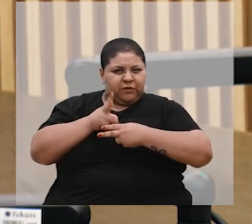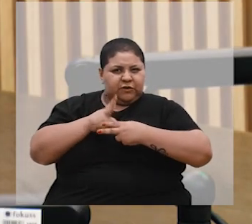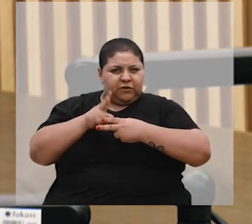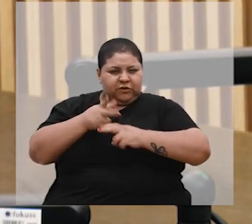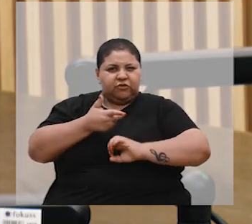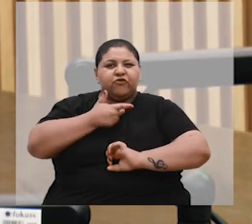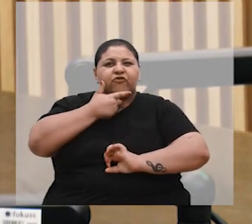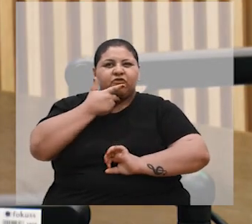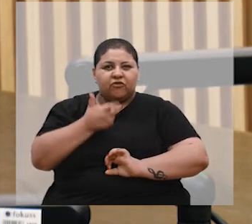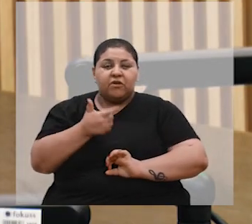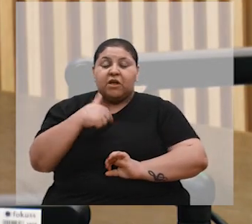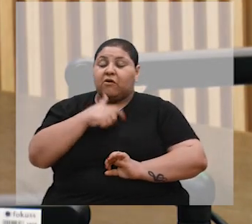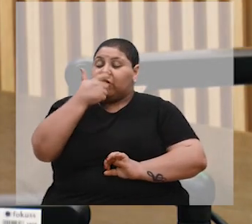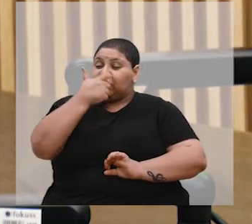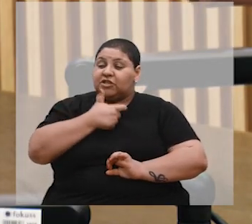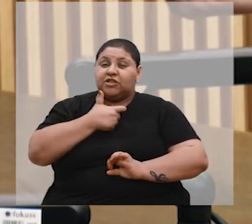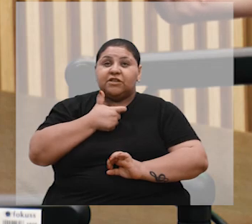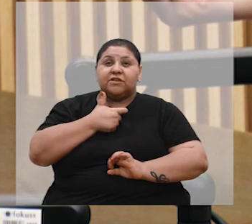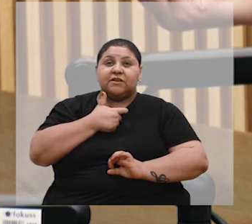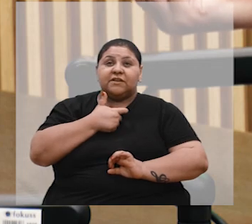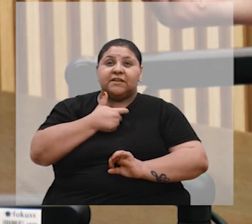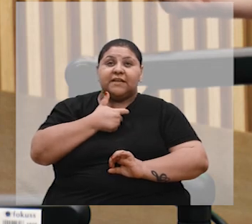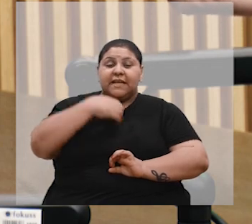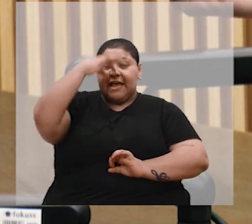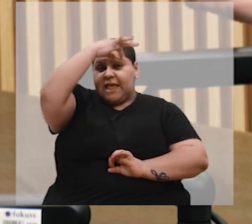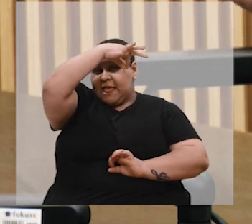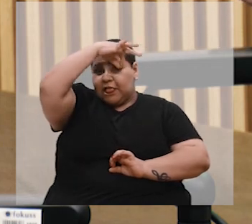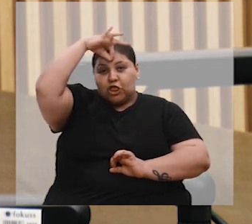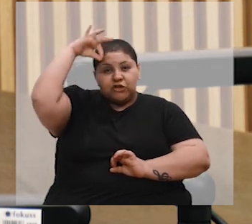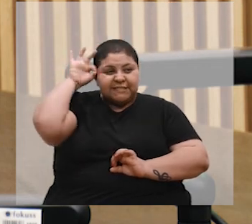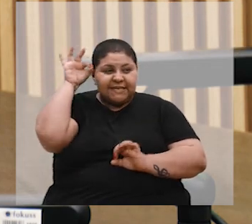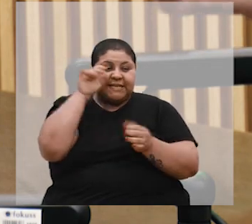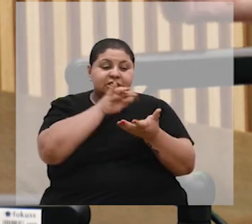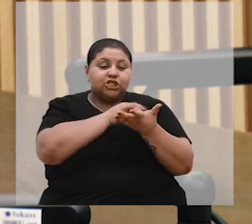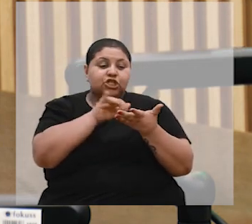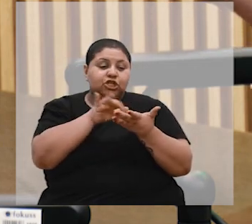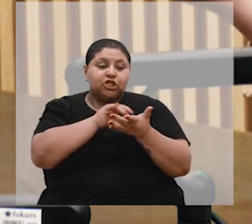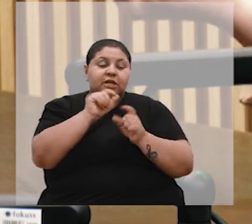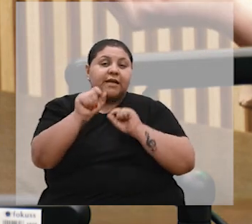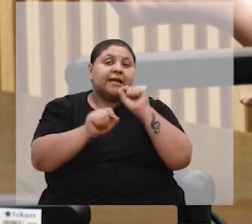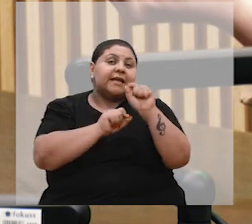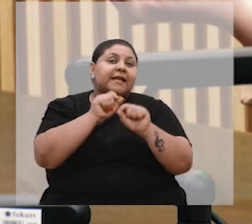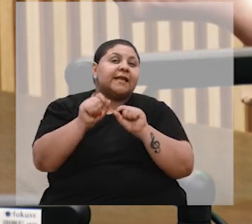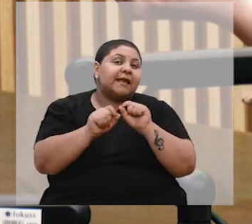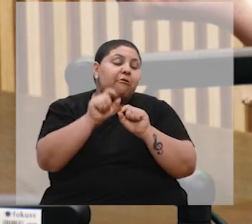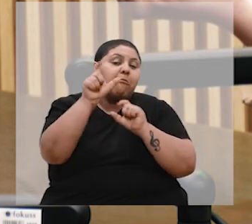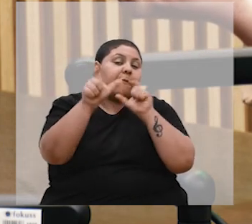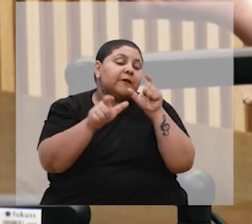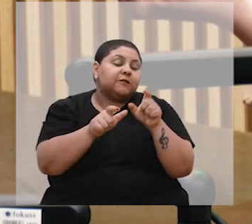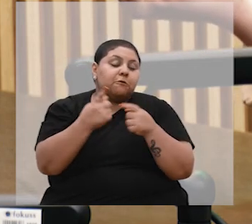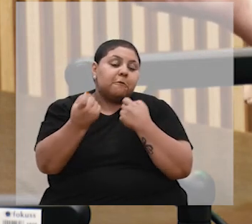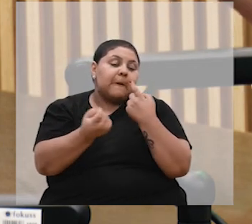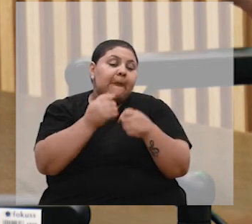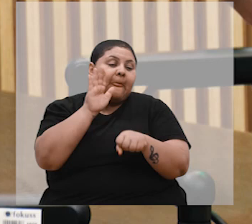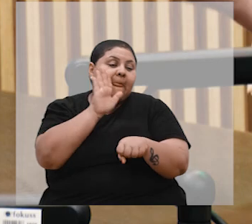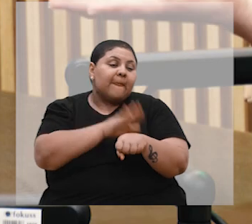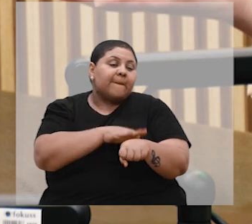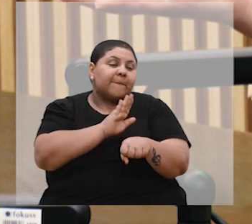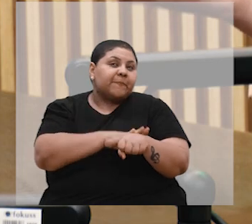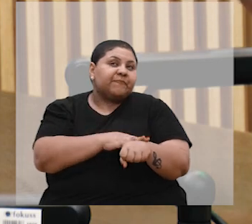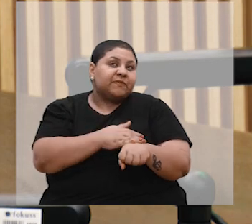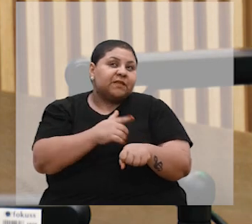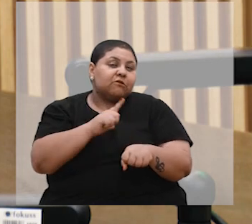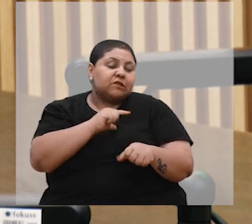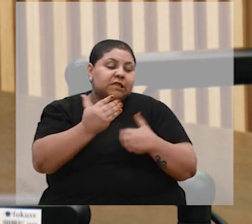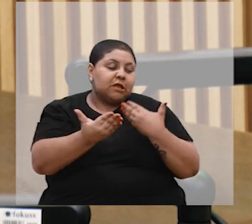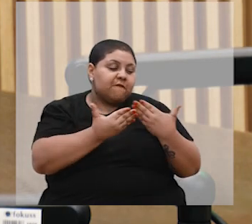termo que eu achei fantástico, que é o inocente digital, né? E quem em algum momento não ficou em